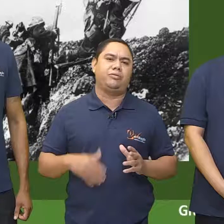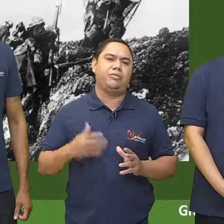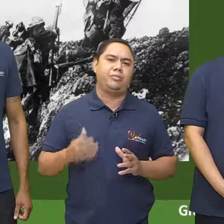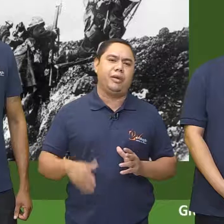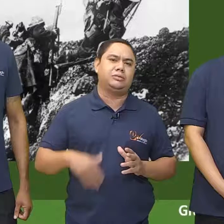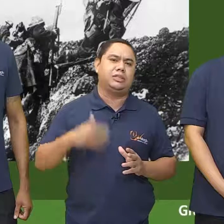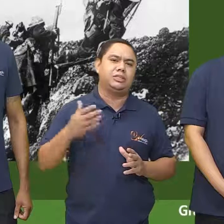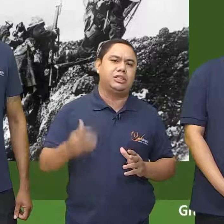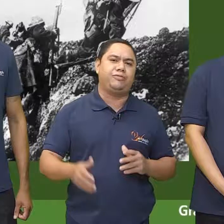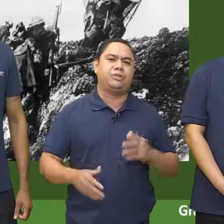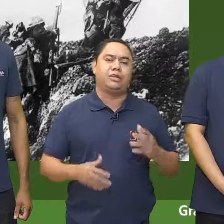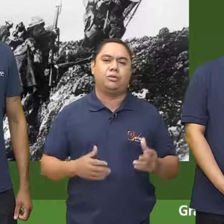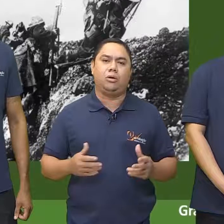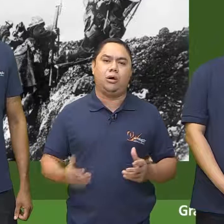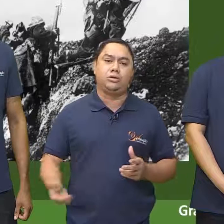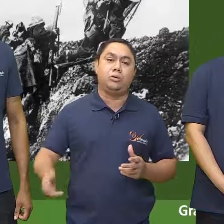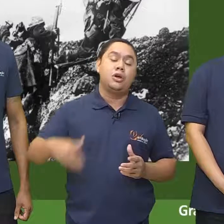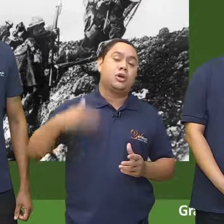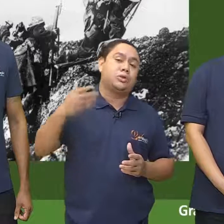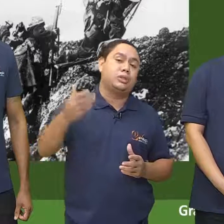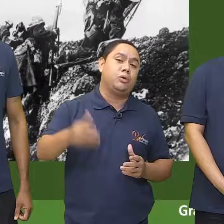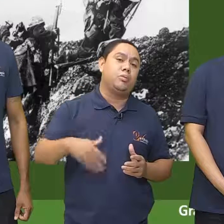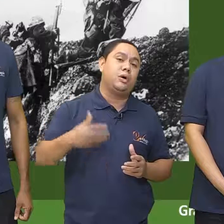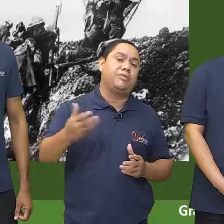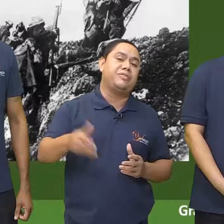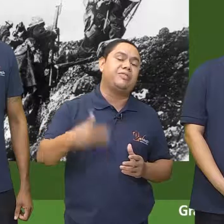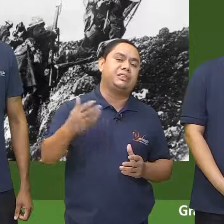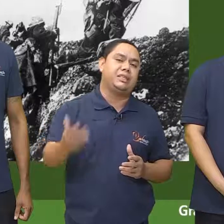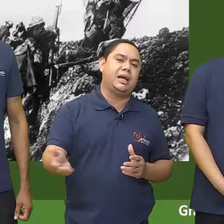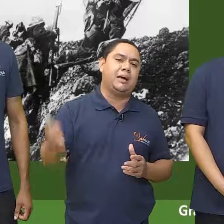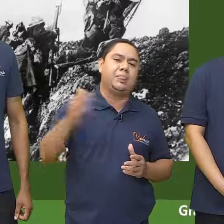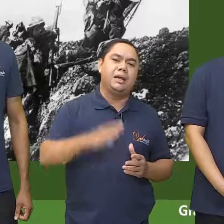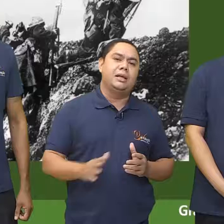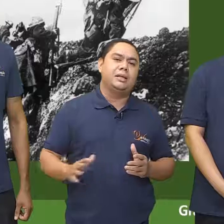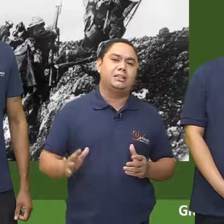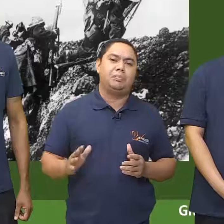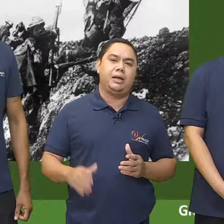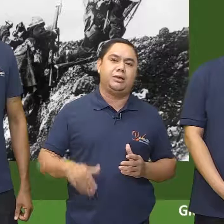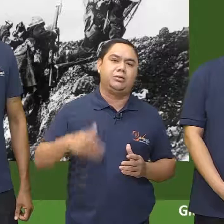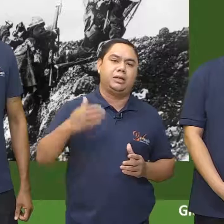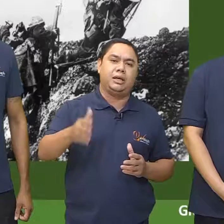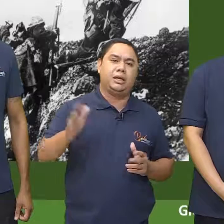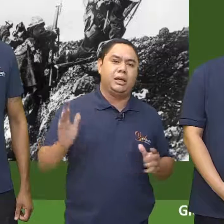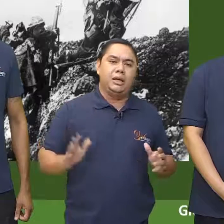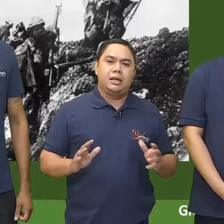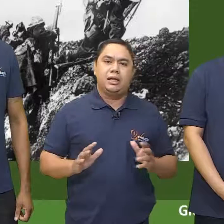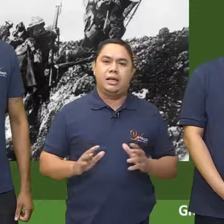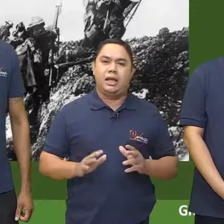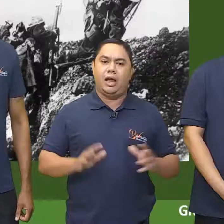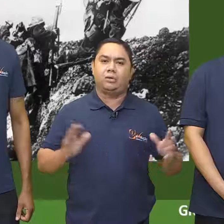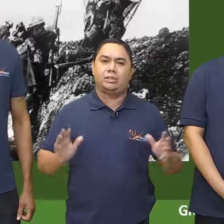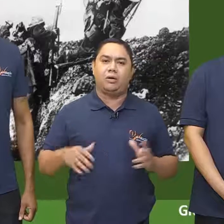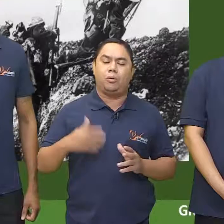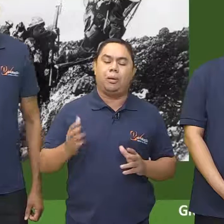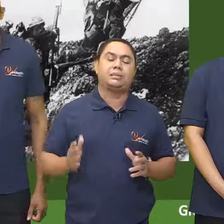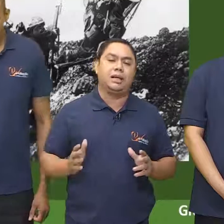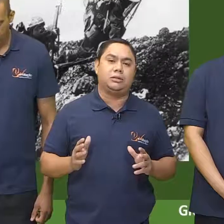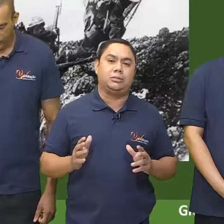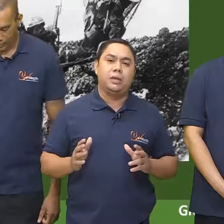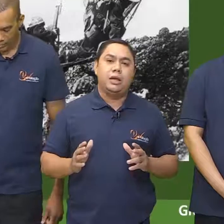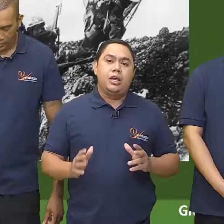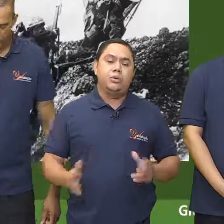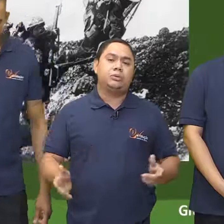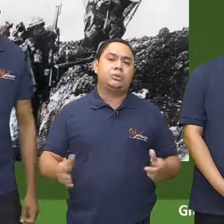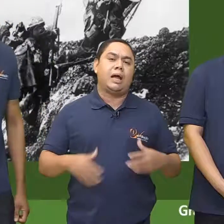principalmente o desenvolvimento científico e tecnológico que o ser humano vai vivenciar nesse período que é o século